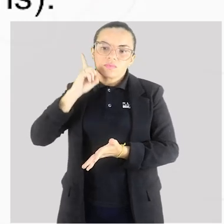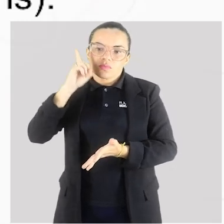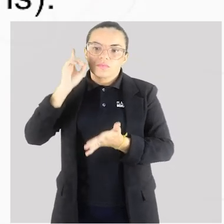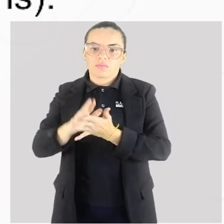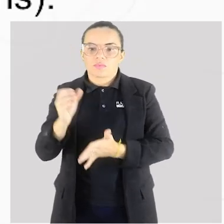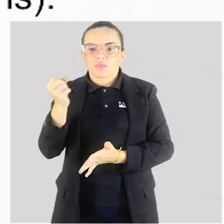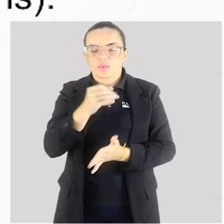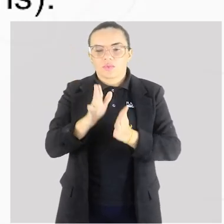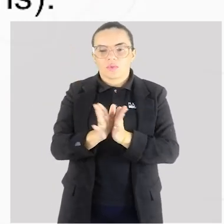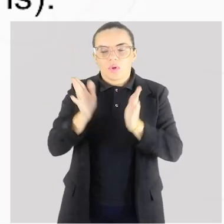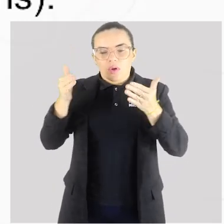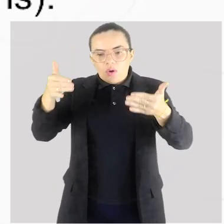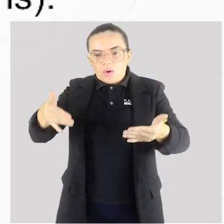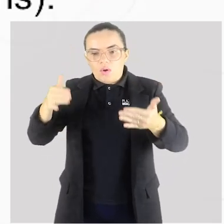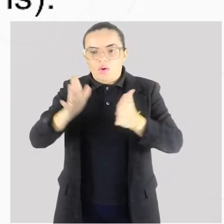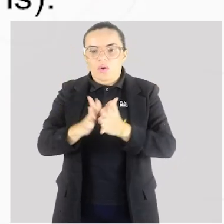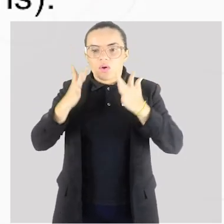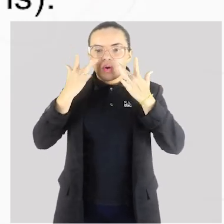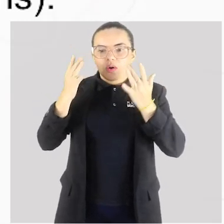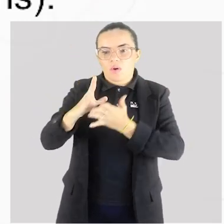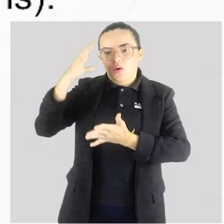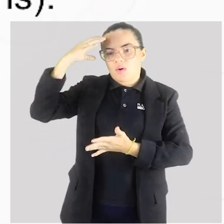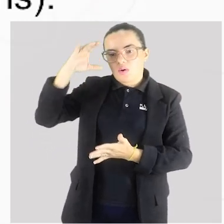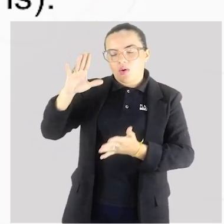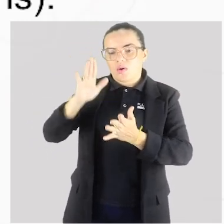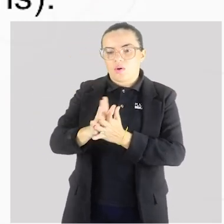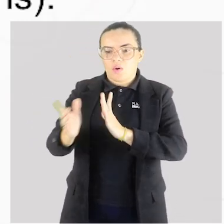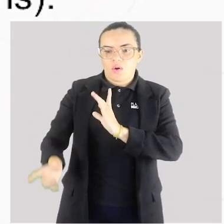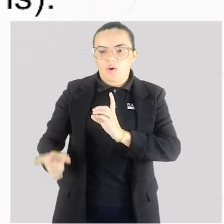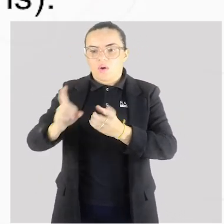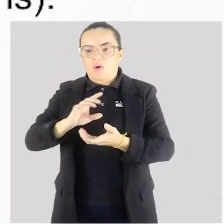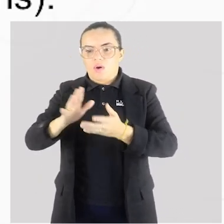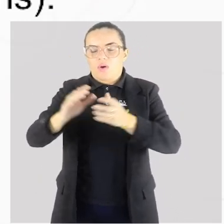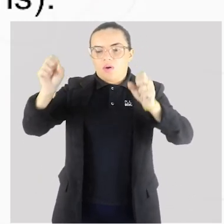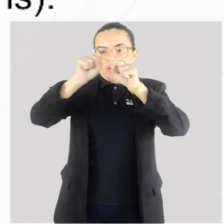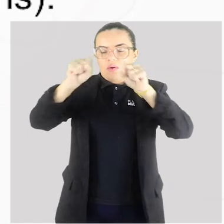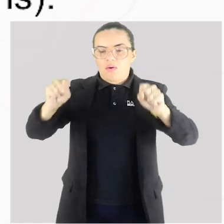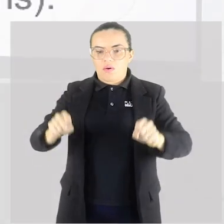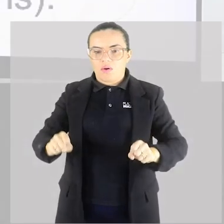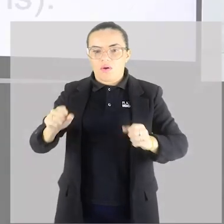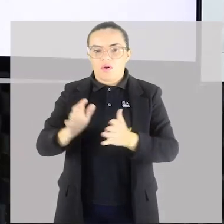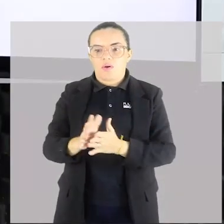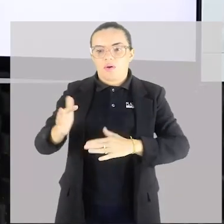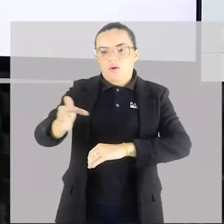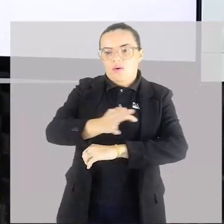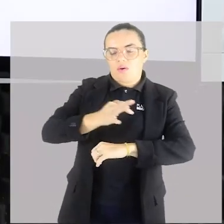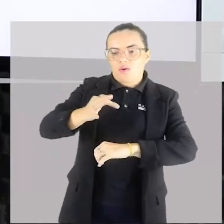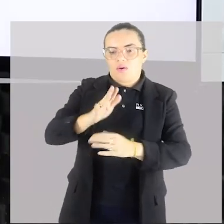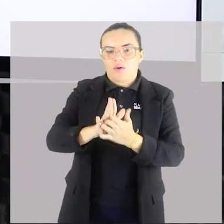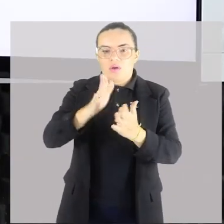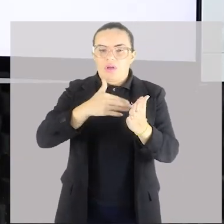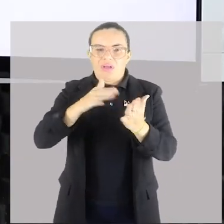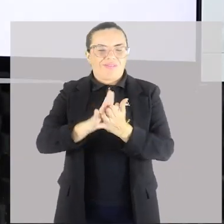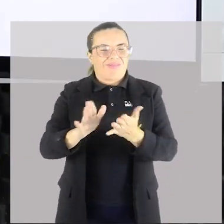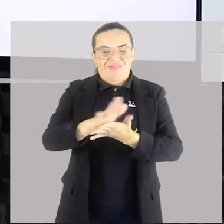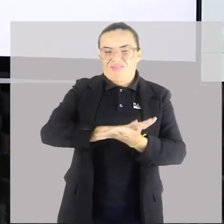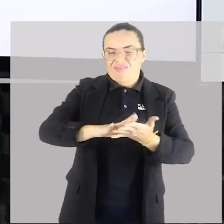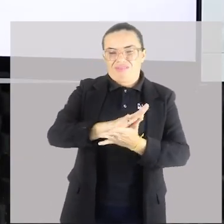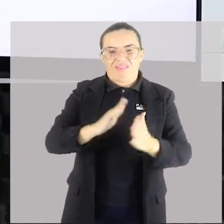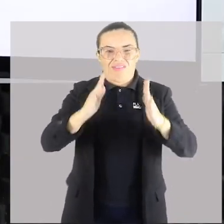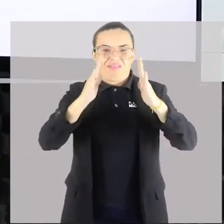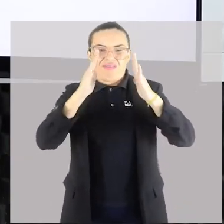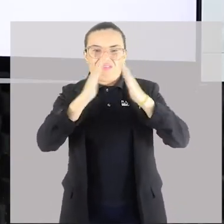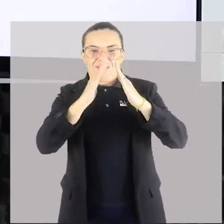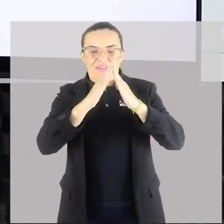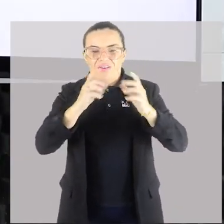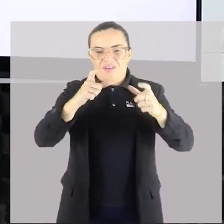novo enfoque artístico-cultural contra o sistema formal da pintura. Nada de pinturas de casas, nada de pinturas de pessoas, nada